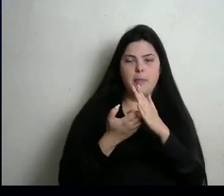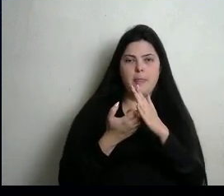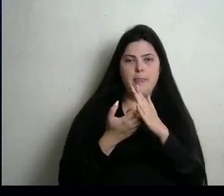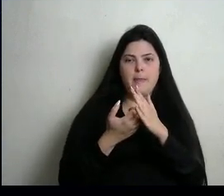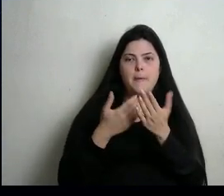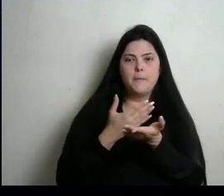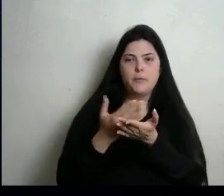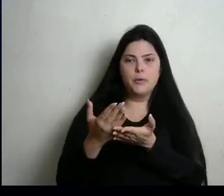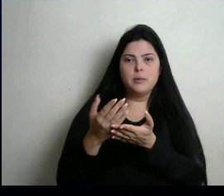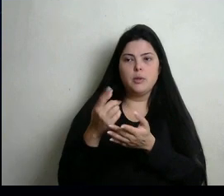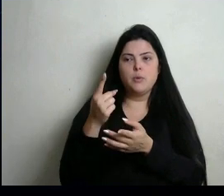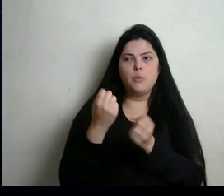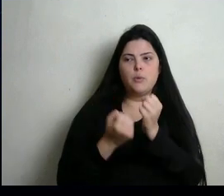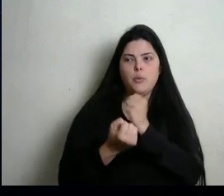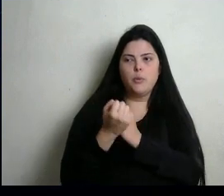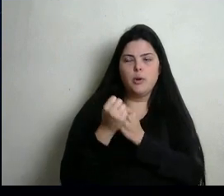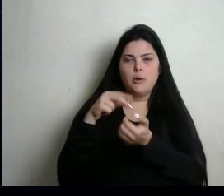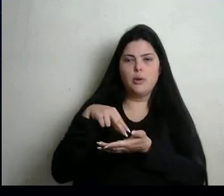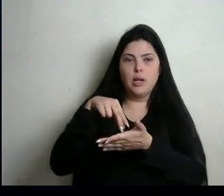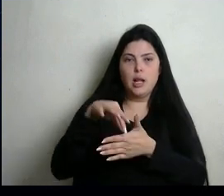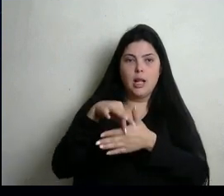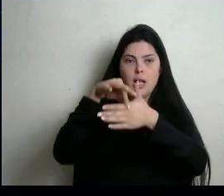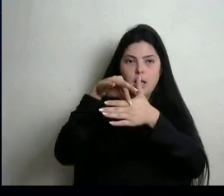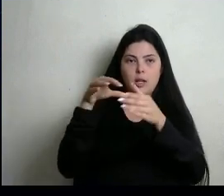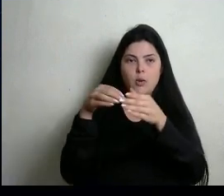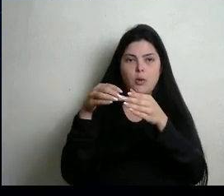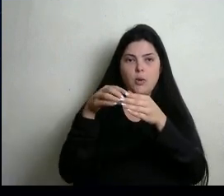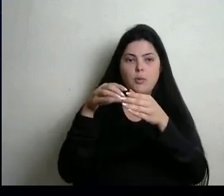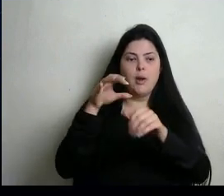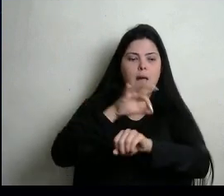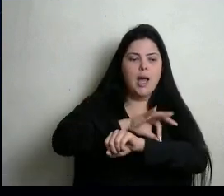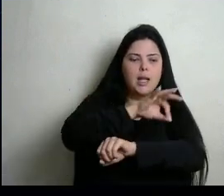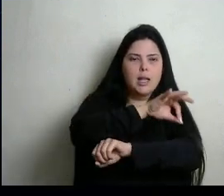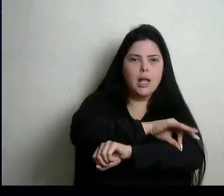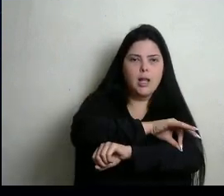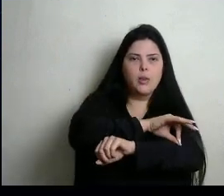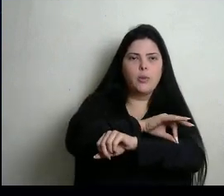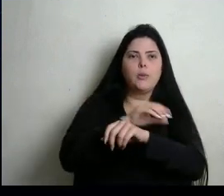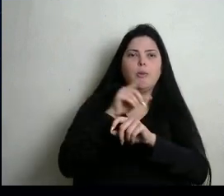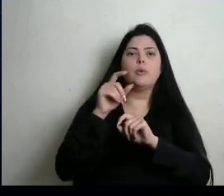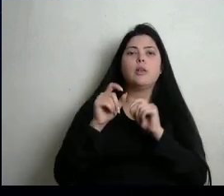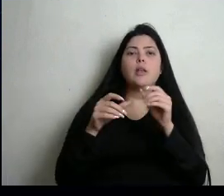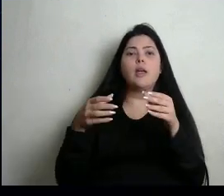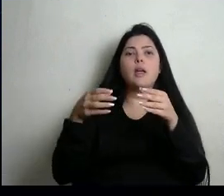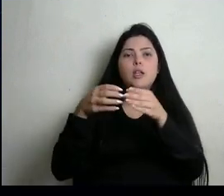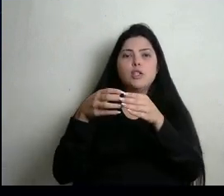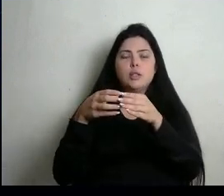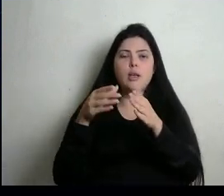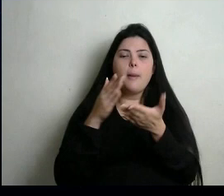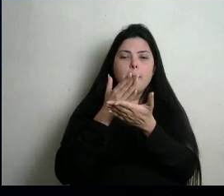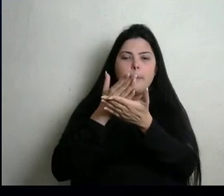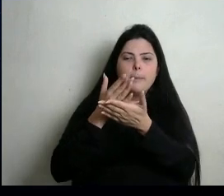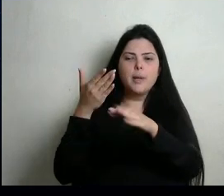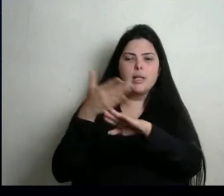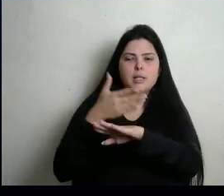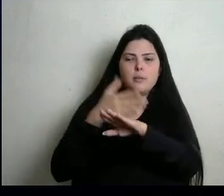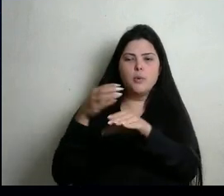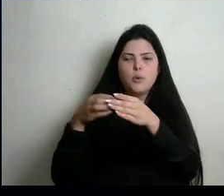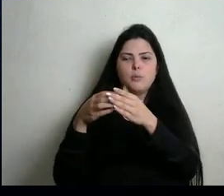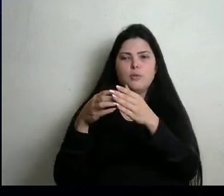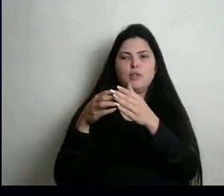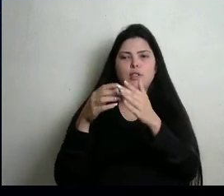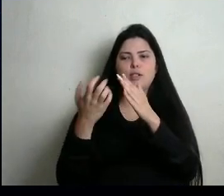atrás a posição de líder do time de arquiteto, que é parte desse time de Customer Engineer, e mais alguns outros times, dado